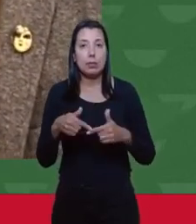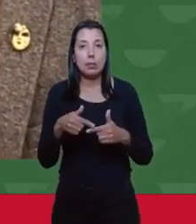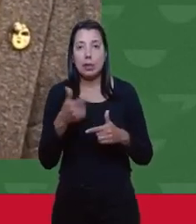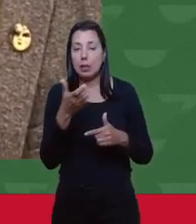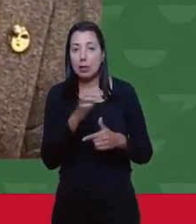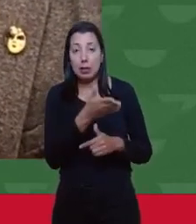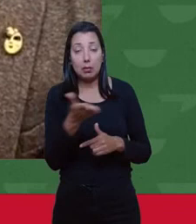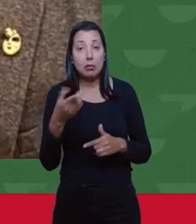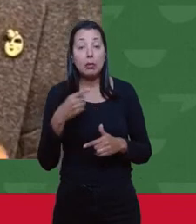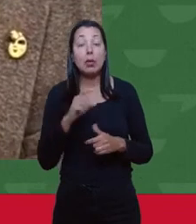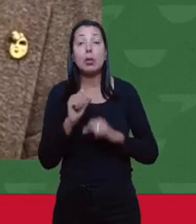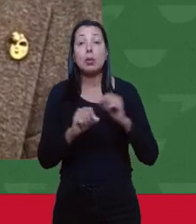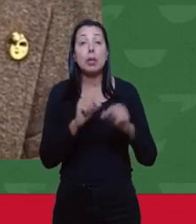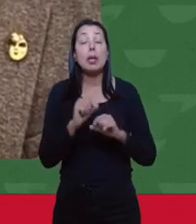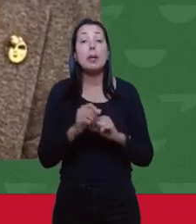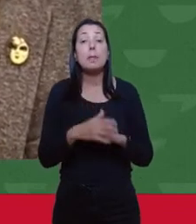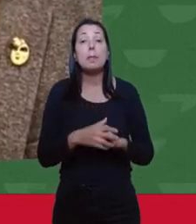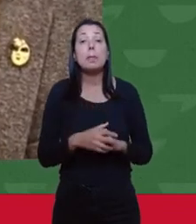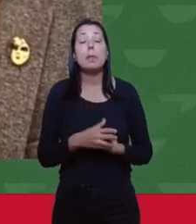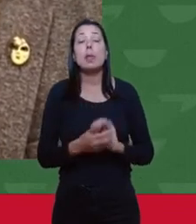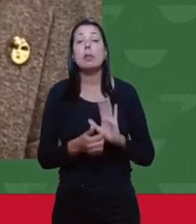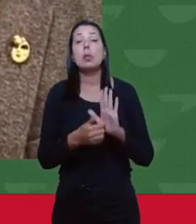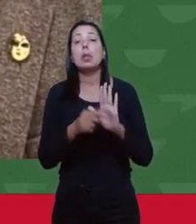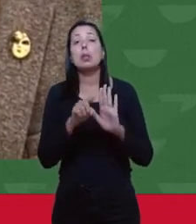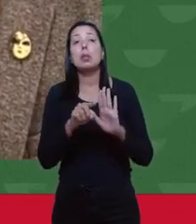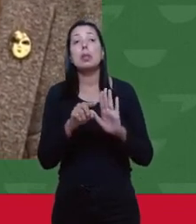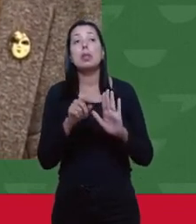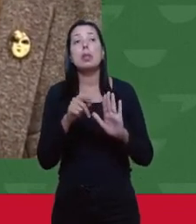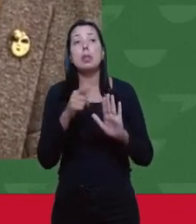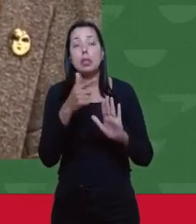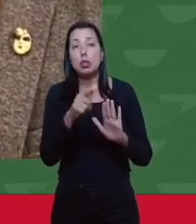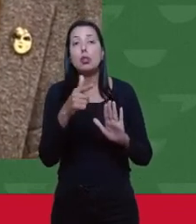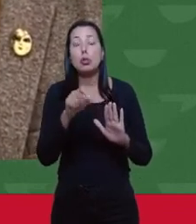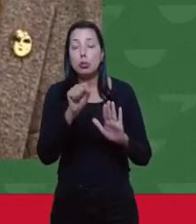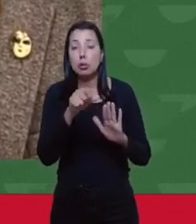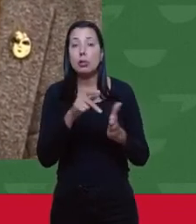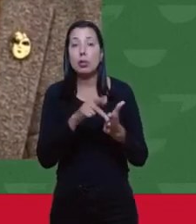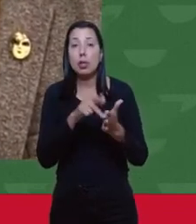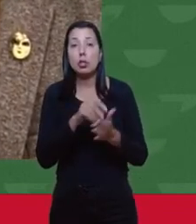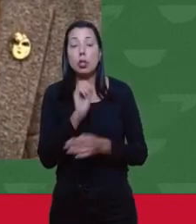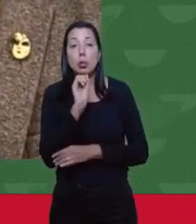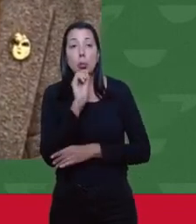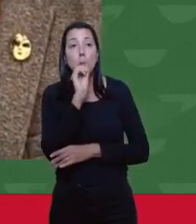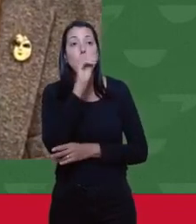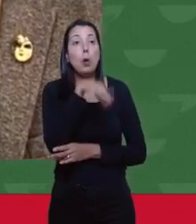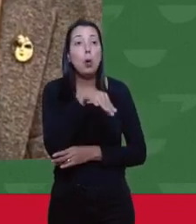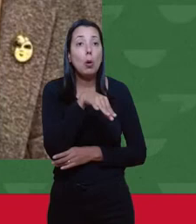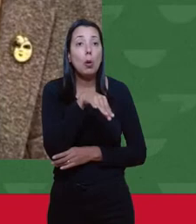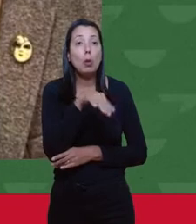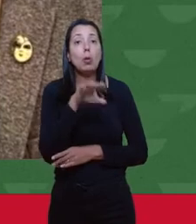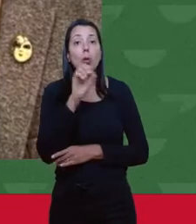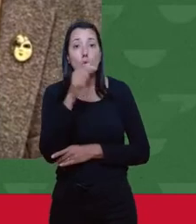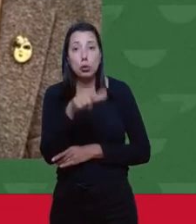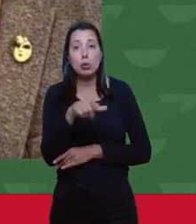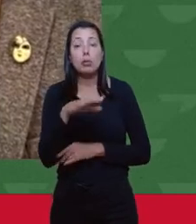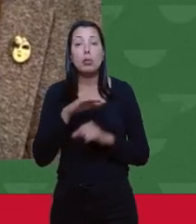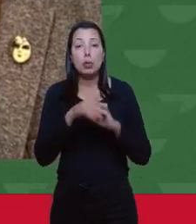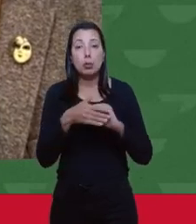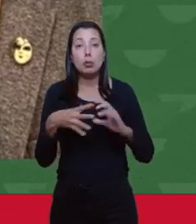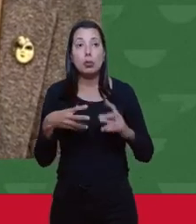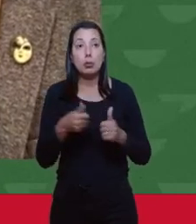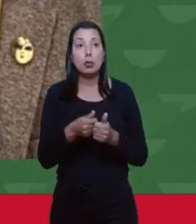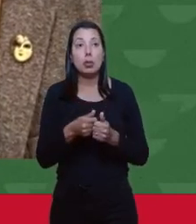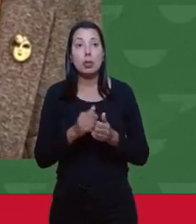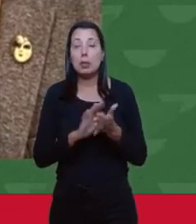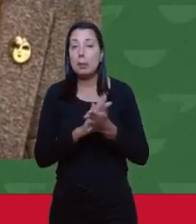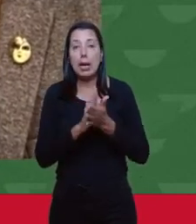não aquela, que foi uma reação absolutamente espontânea. E eu faria de novo, né? Aquele cuspe foi a coisa mais digna que existiu naquela noite toda.